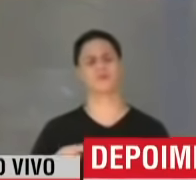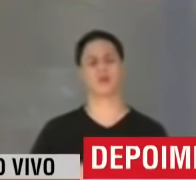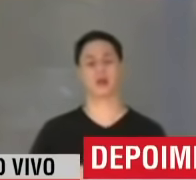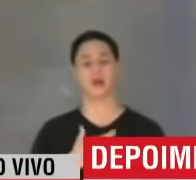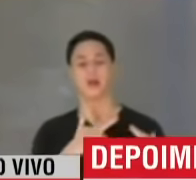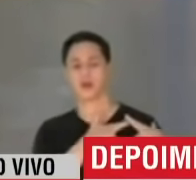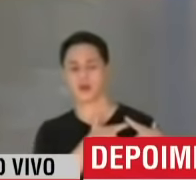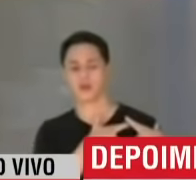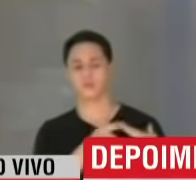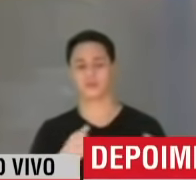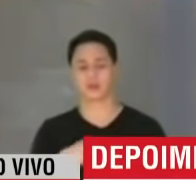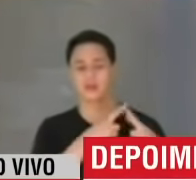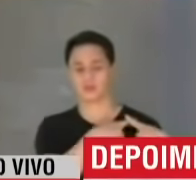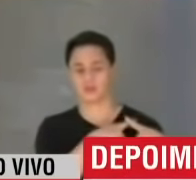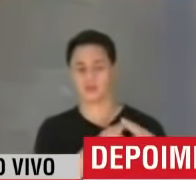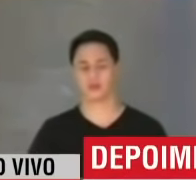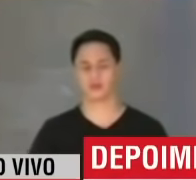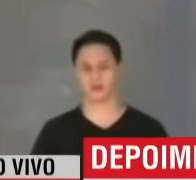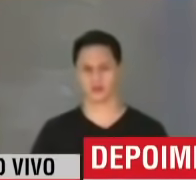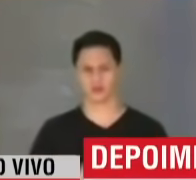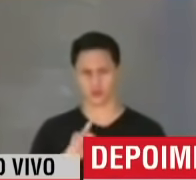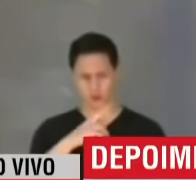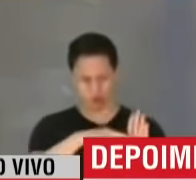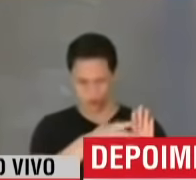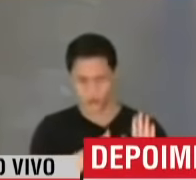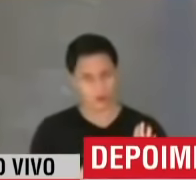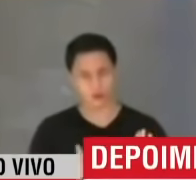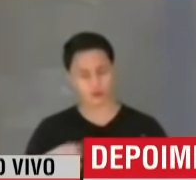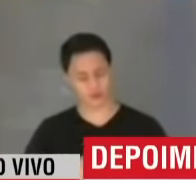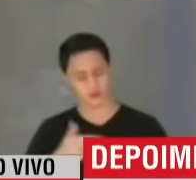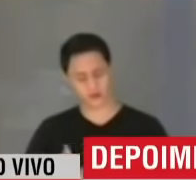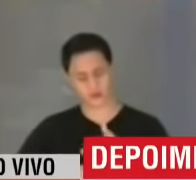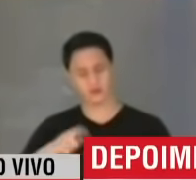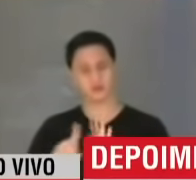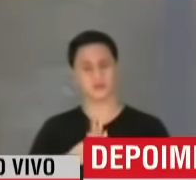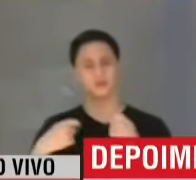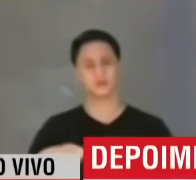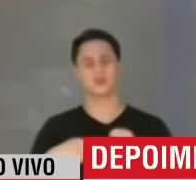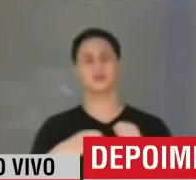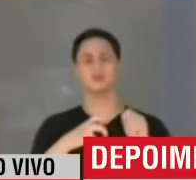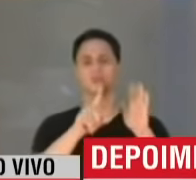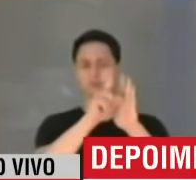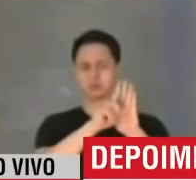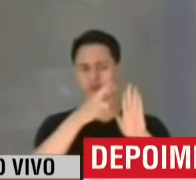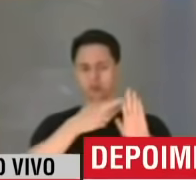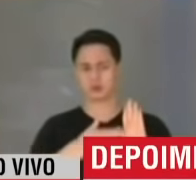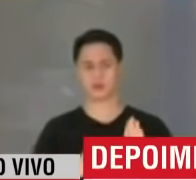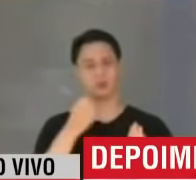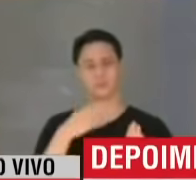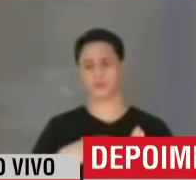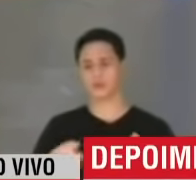responsabilidade. No relatório, mas não só no relatório, na nossa atividade legislativa, é preciso regular muito bem a atuação das